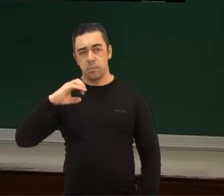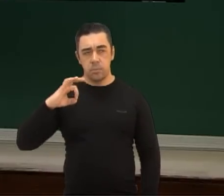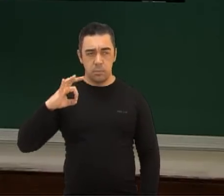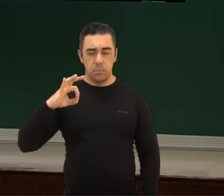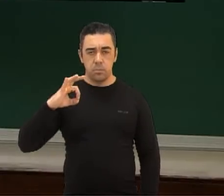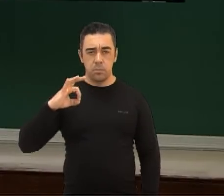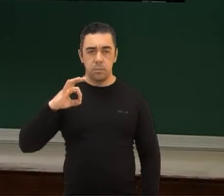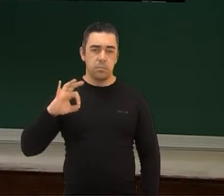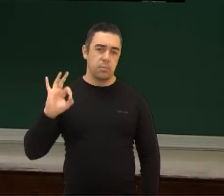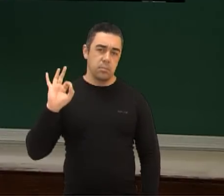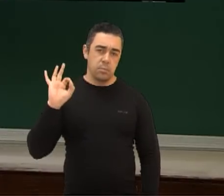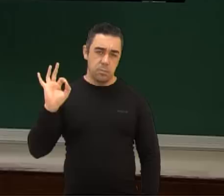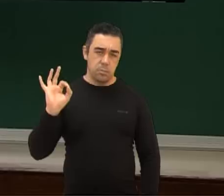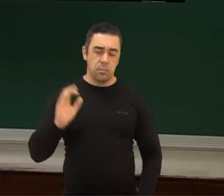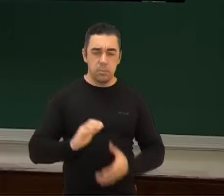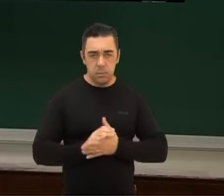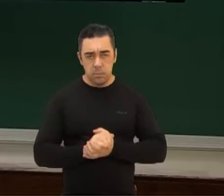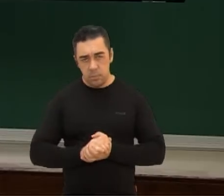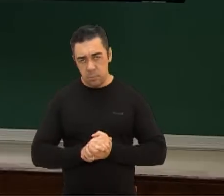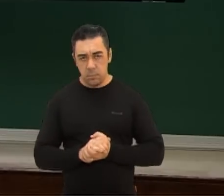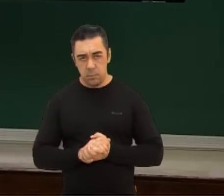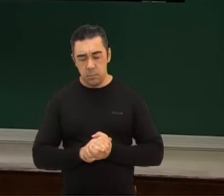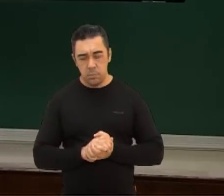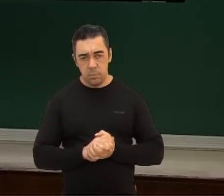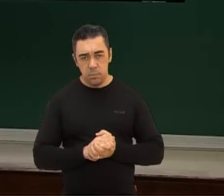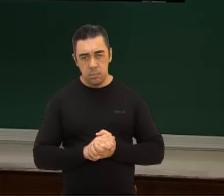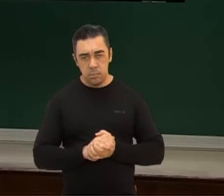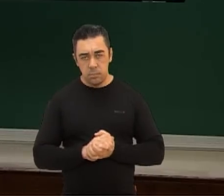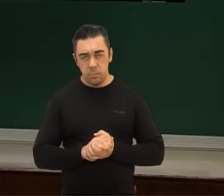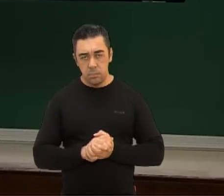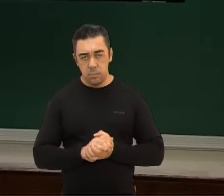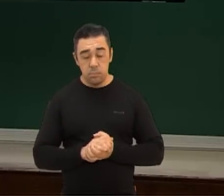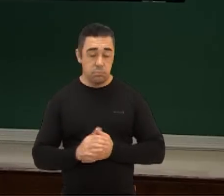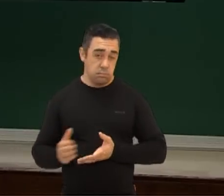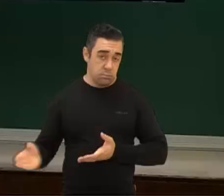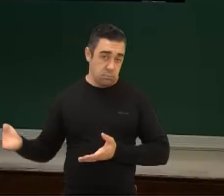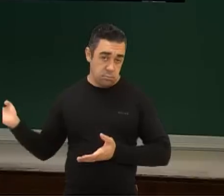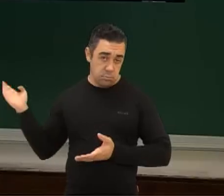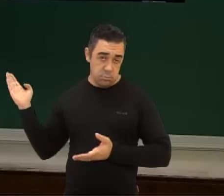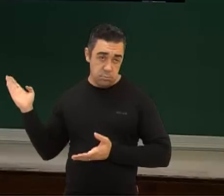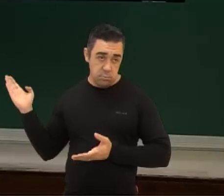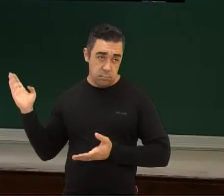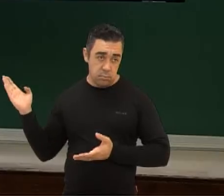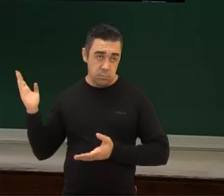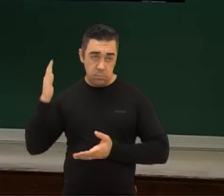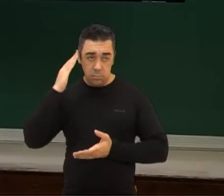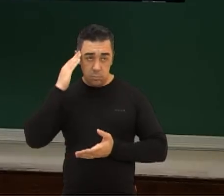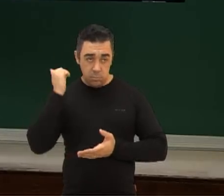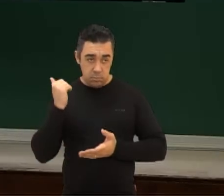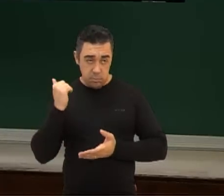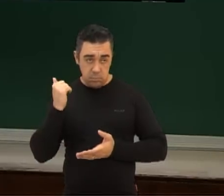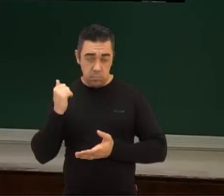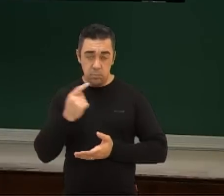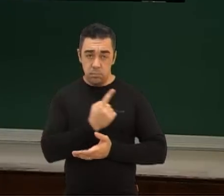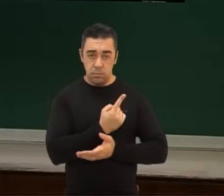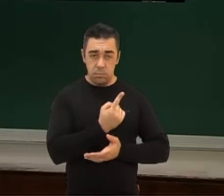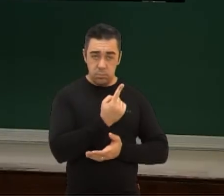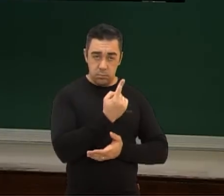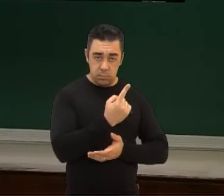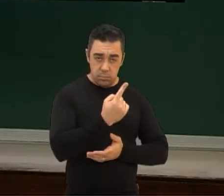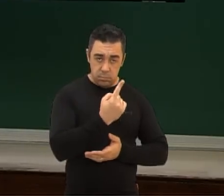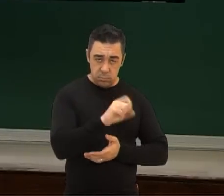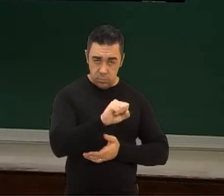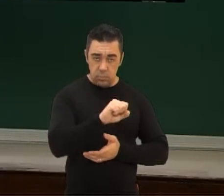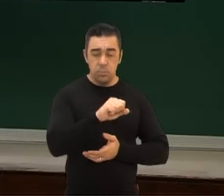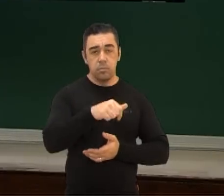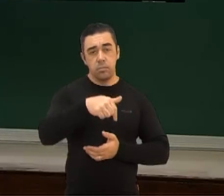vezes 18 é igual a 90. Então, esse x aqui nós já sabemos que é 18 graus, então